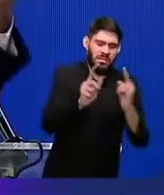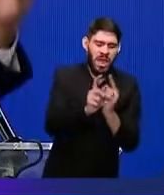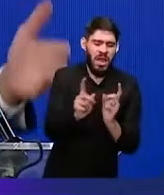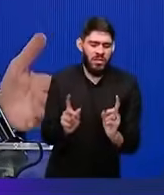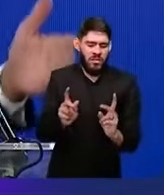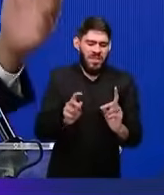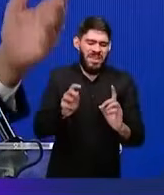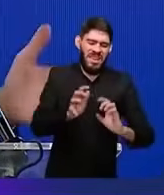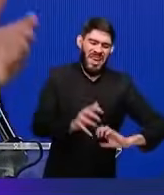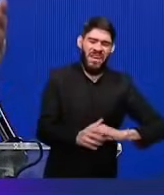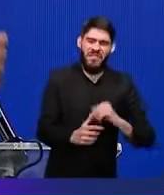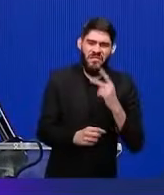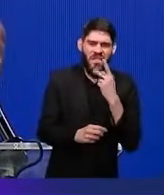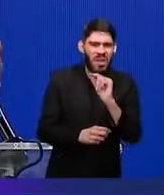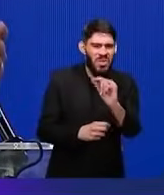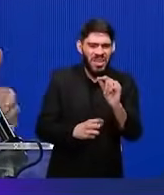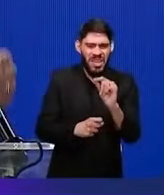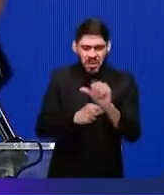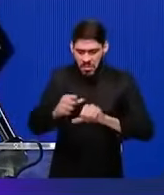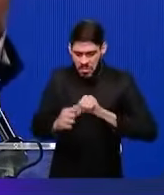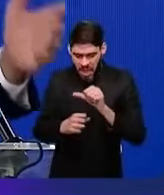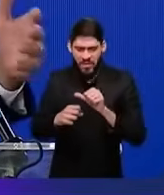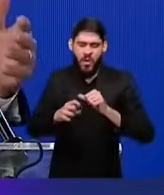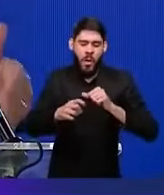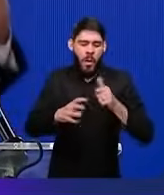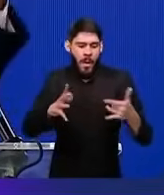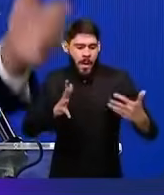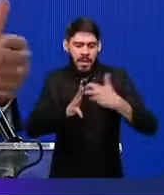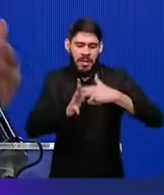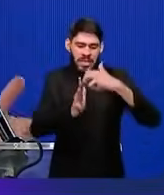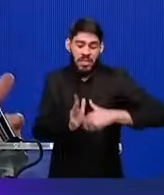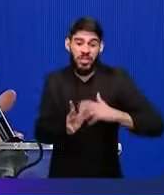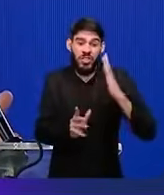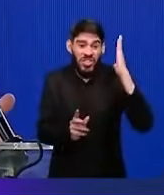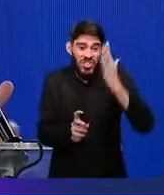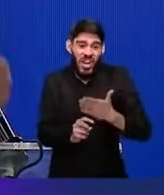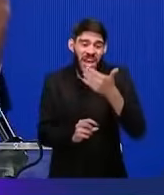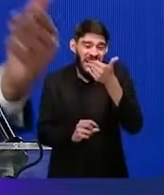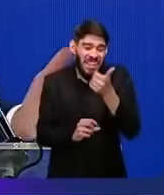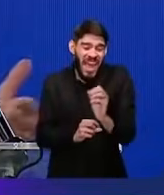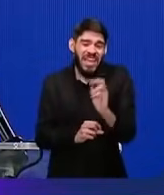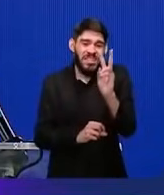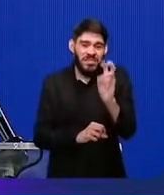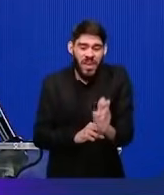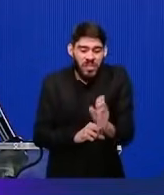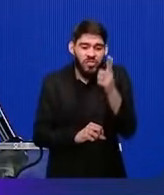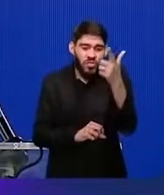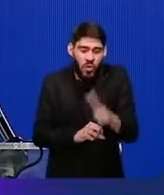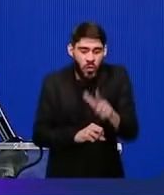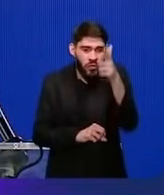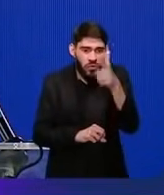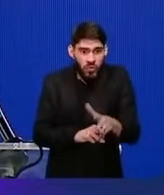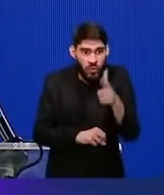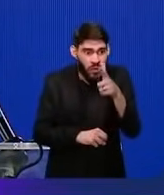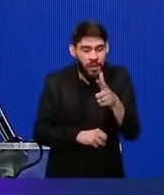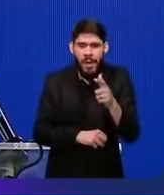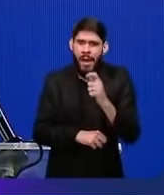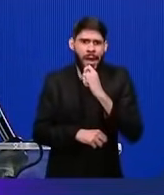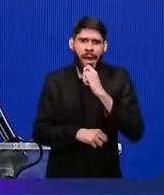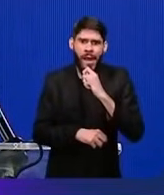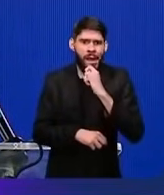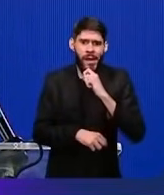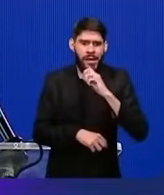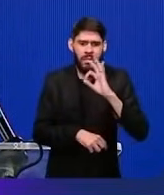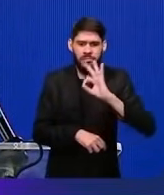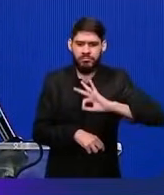o ministro anuncia que vai fazer uma reforma tributária que já foi tentada 10 vezes e não foi bem sucedida? Eu ouvi